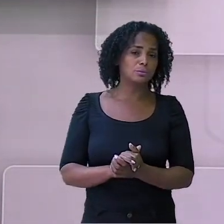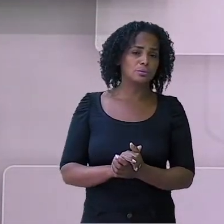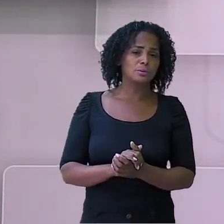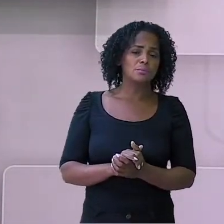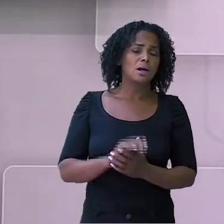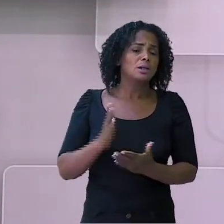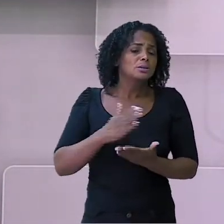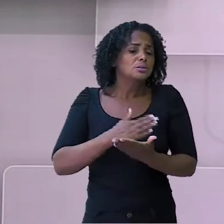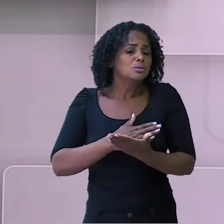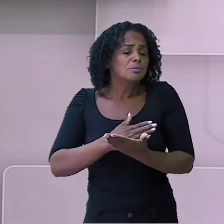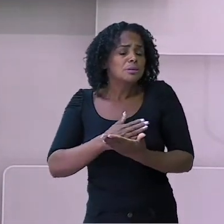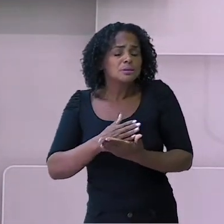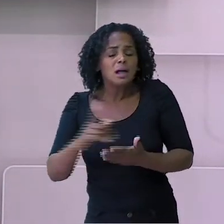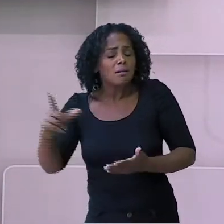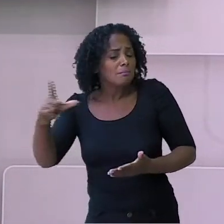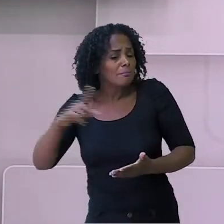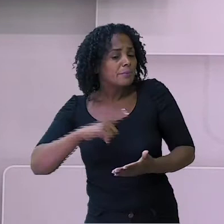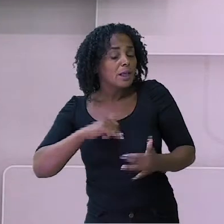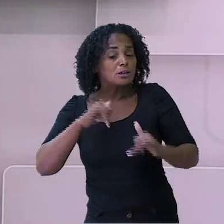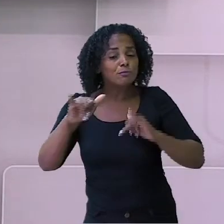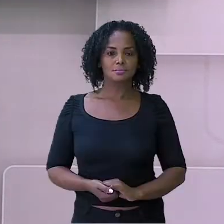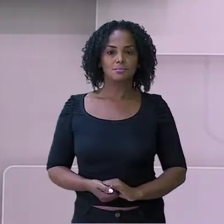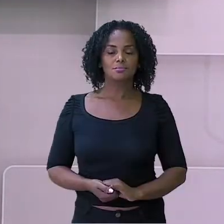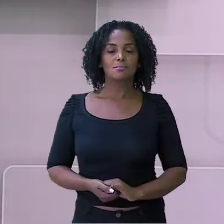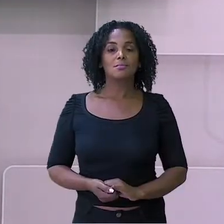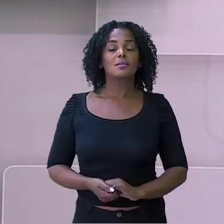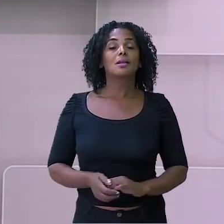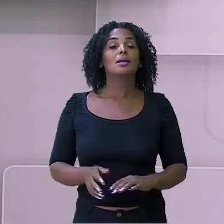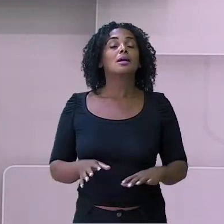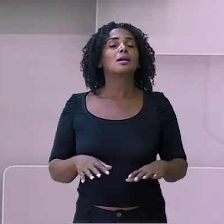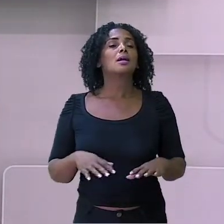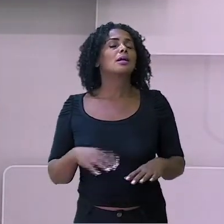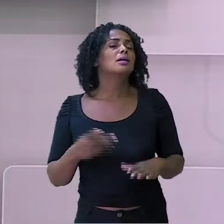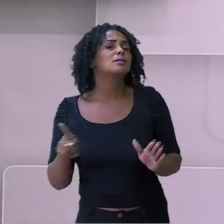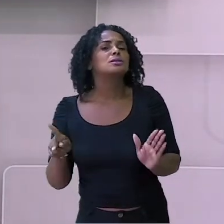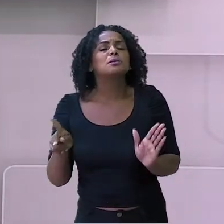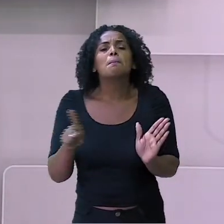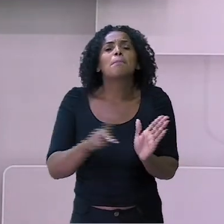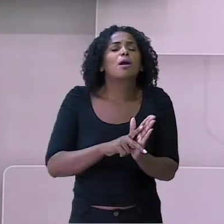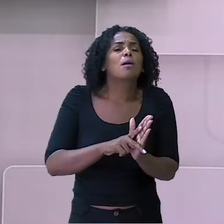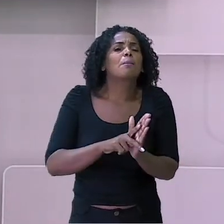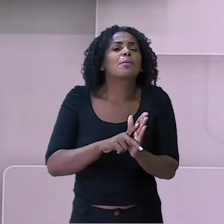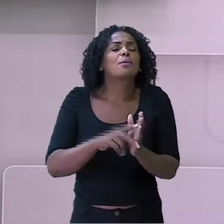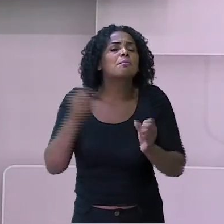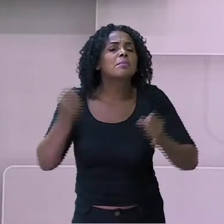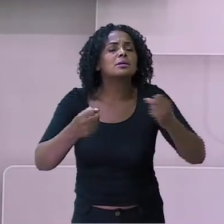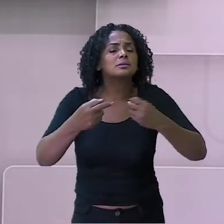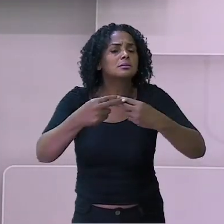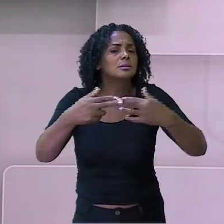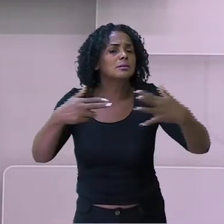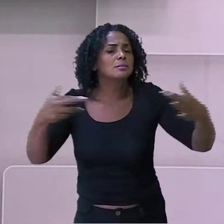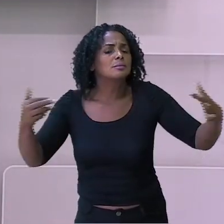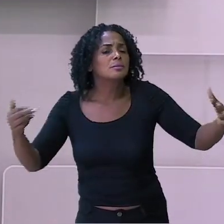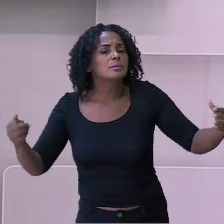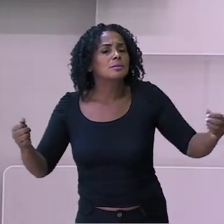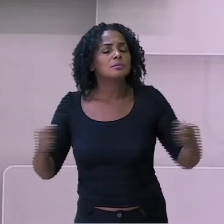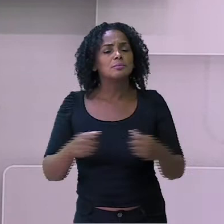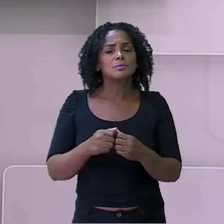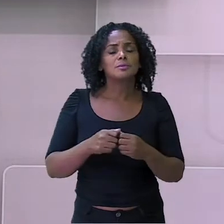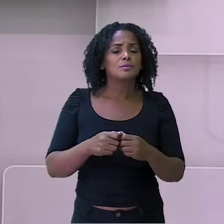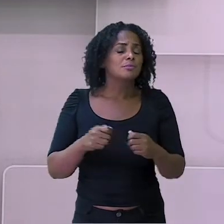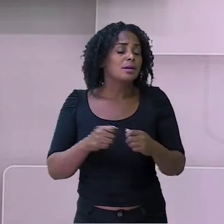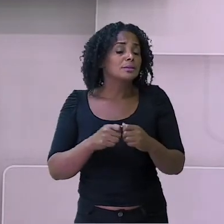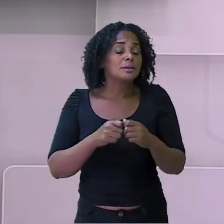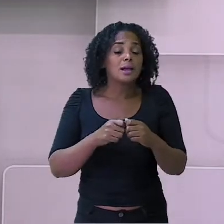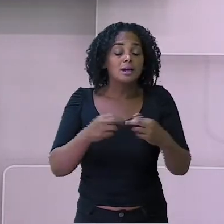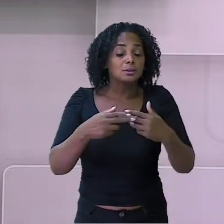informatização, né, que as informações chegam mais rápido e os próprios meios de transporte que fazem com que as mercadorias cheguem mais